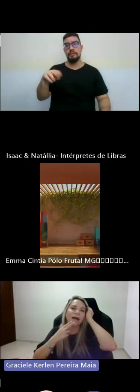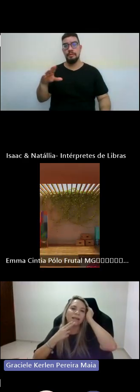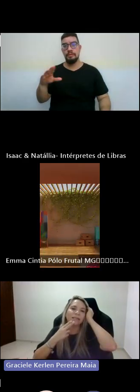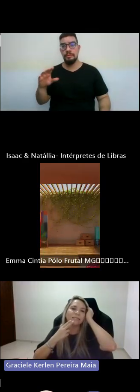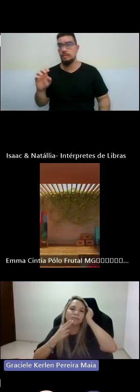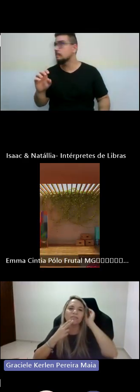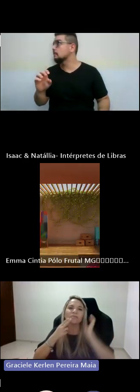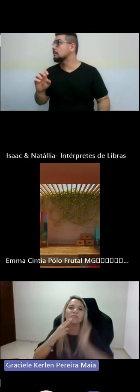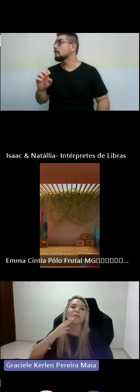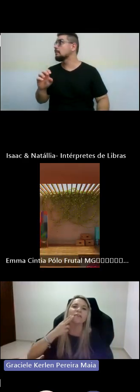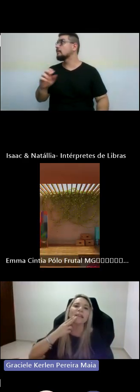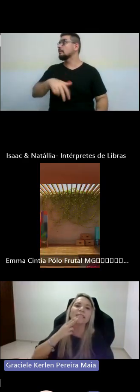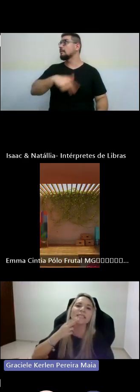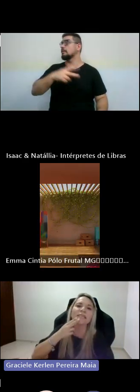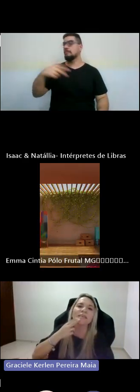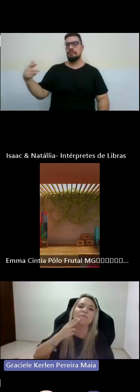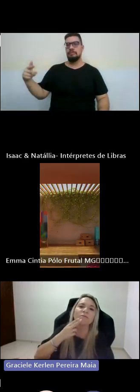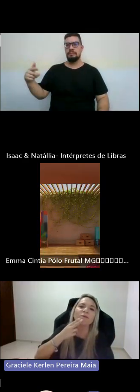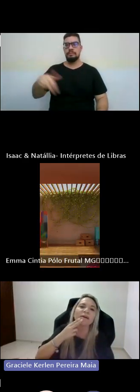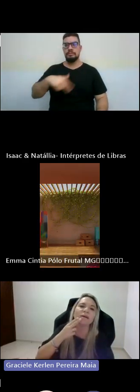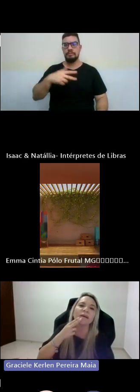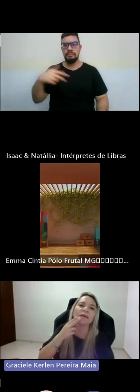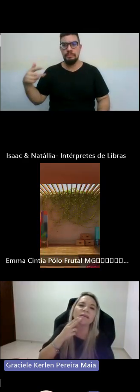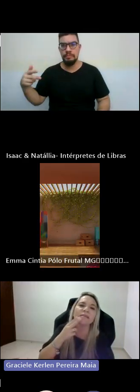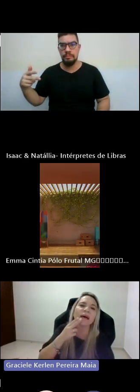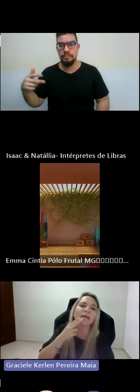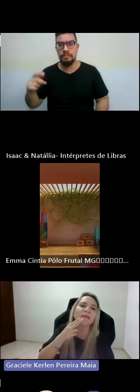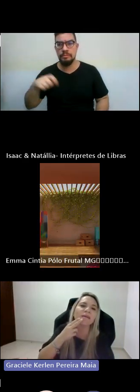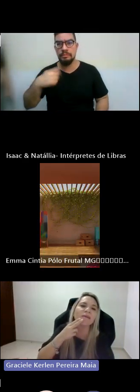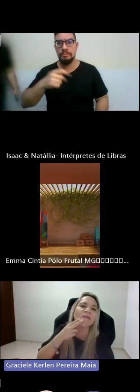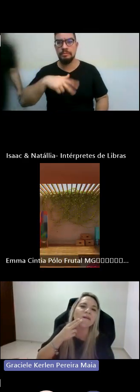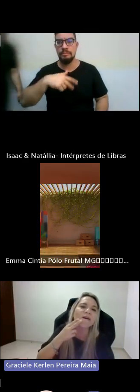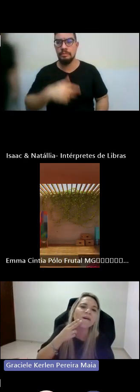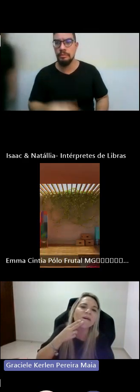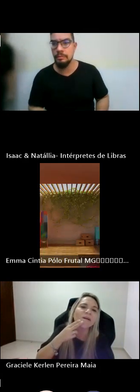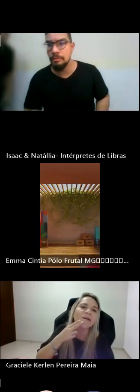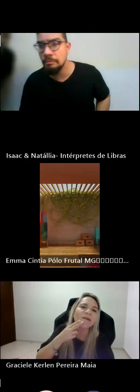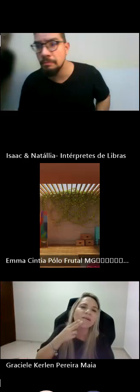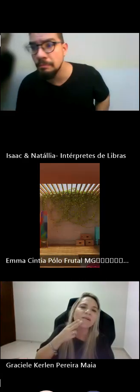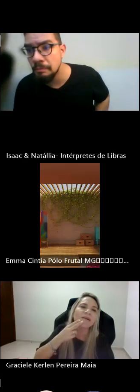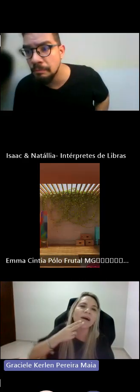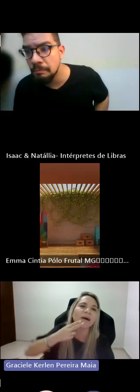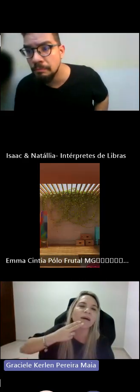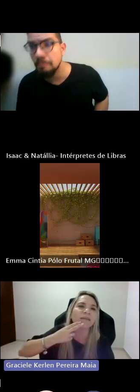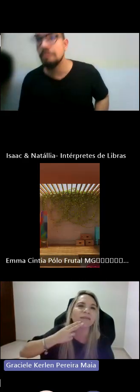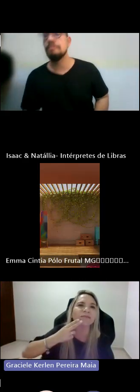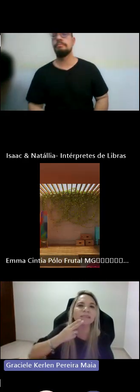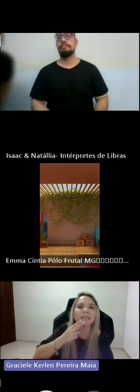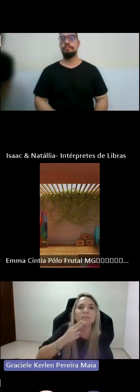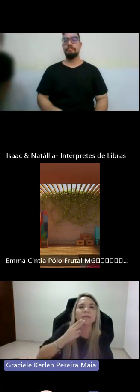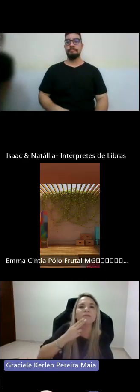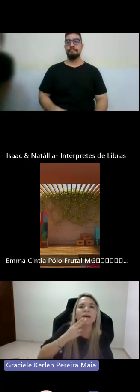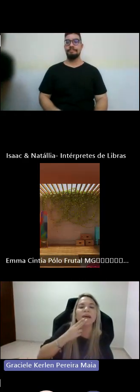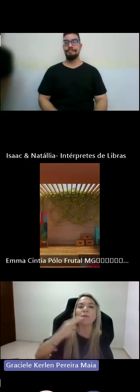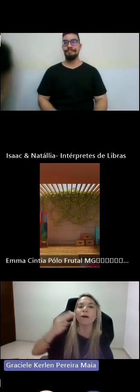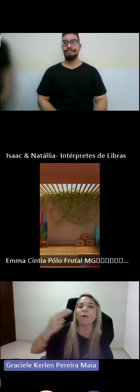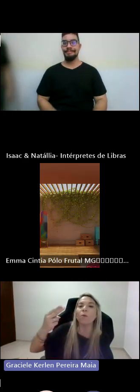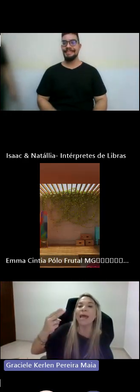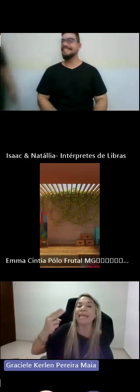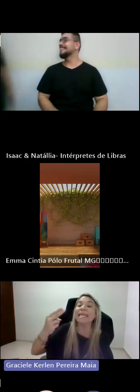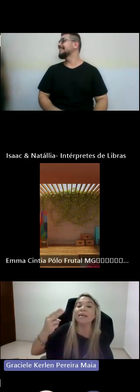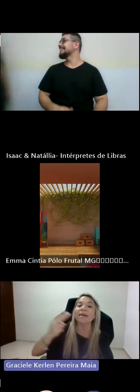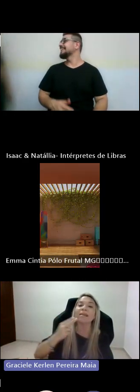arte da Nancy. Acho que o sinal dele é esse aqui, viu, Isaac? Que, ó, eu não sei se está dando para você ver,